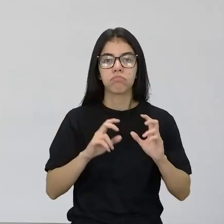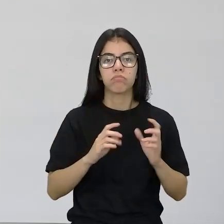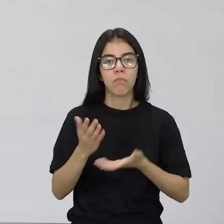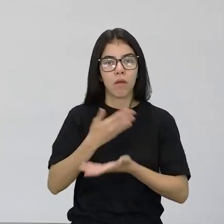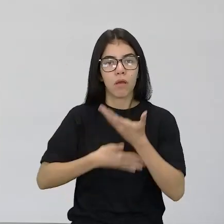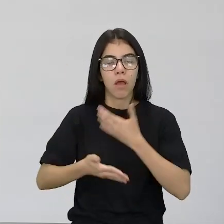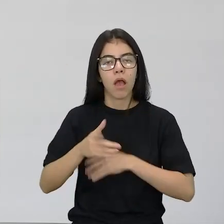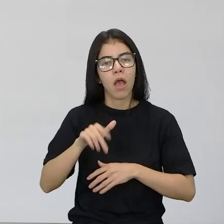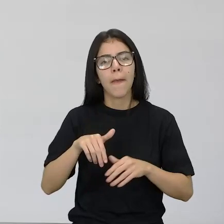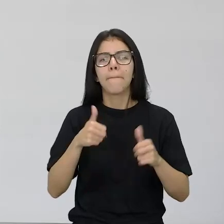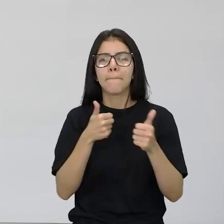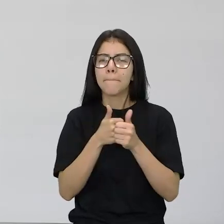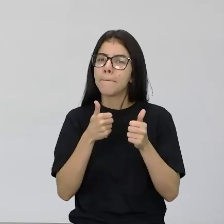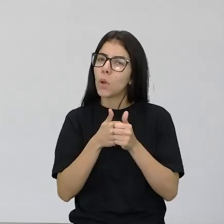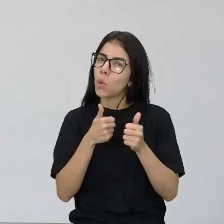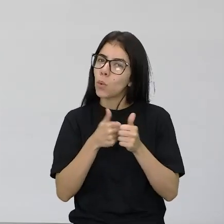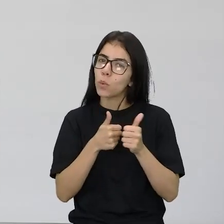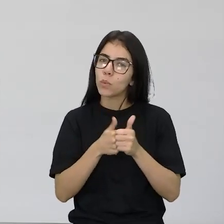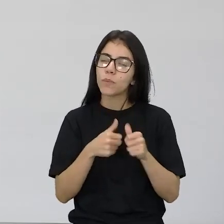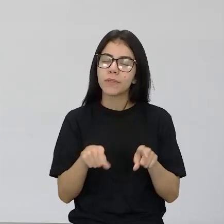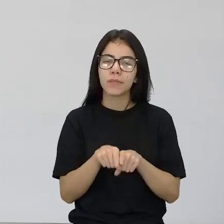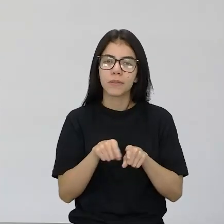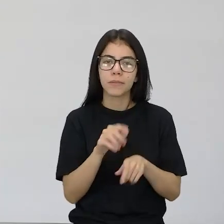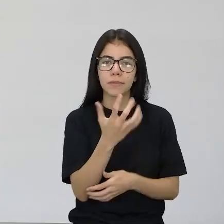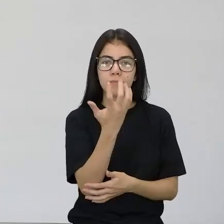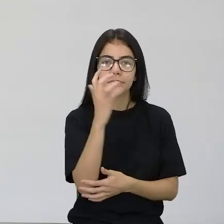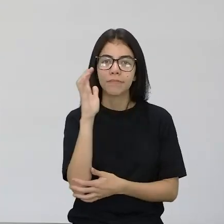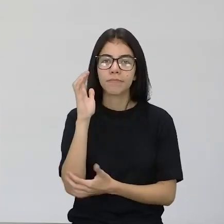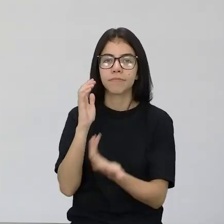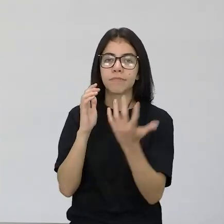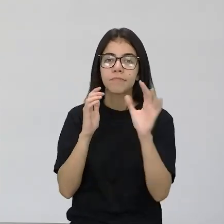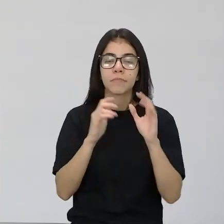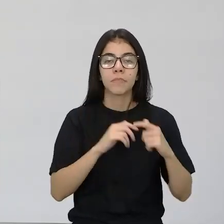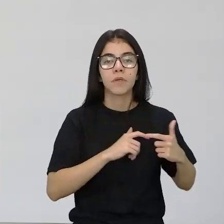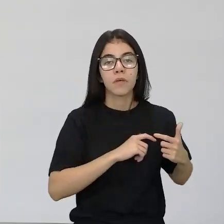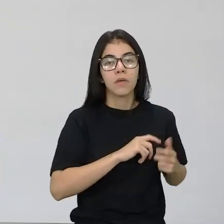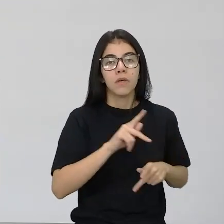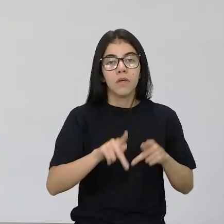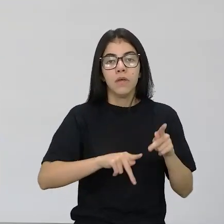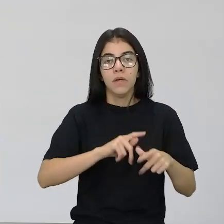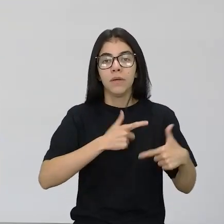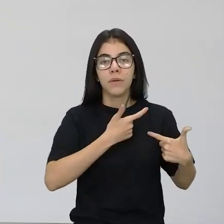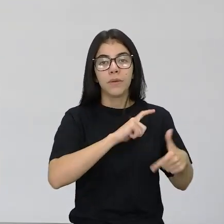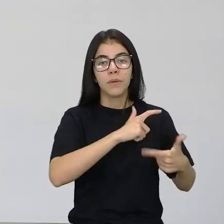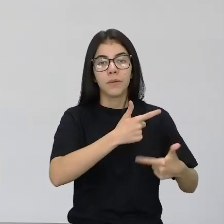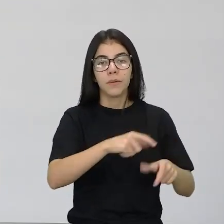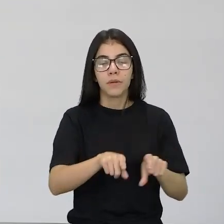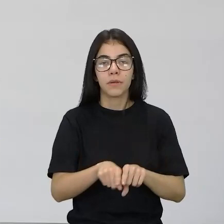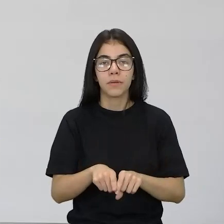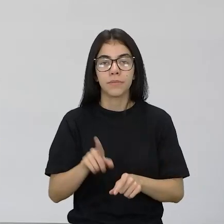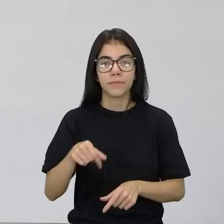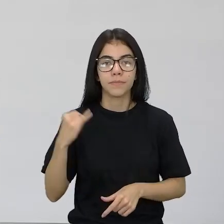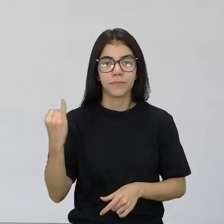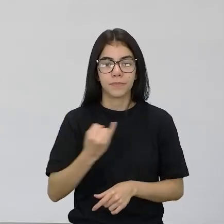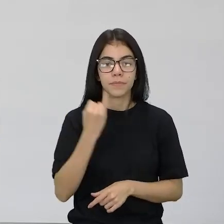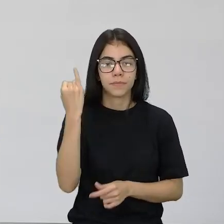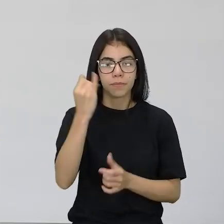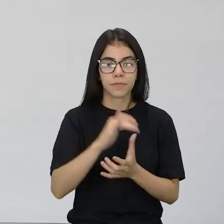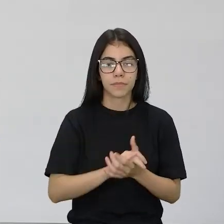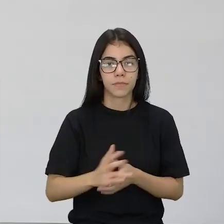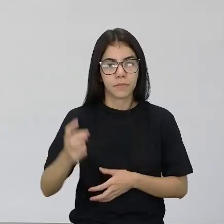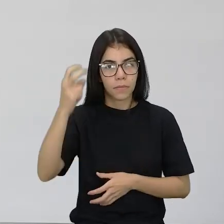mais próxima do meio ambiente. Então, esses povos tradicionais aí têm essas 2 características que são importantes. Tem